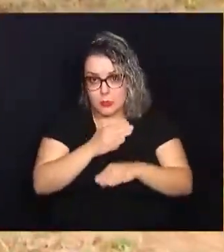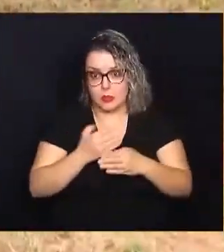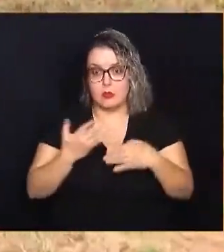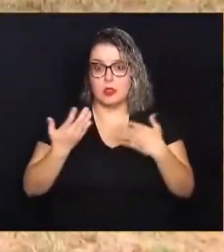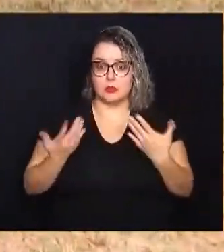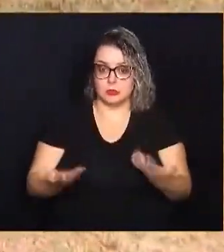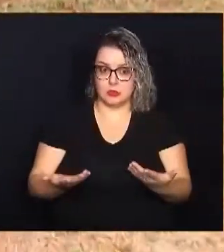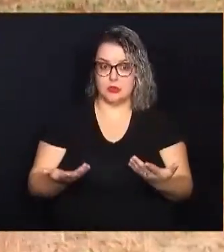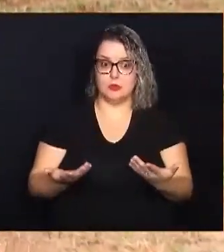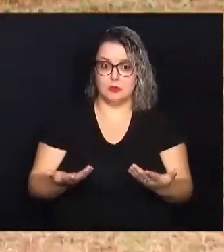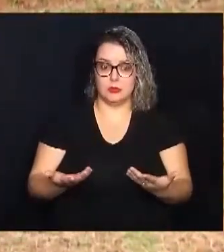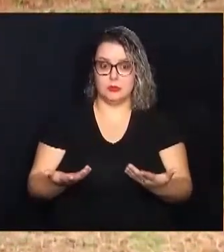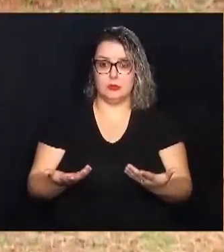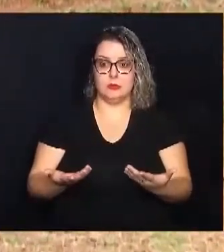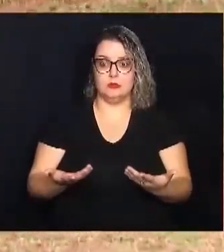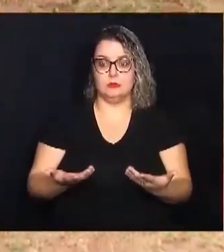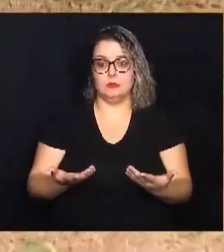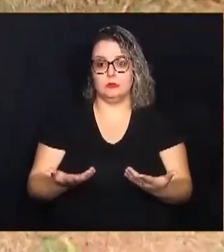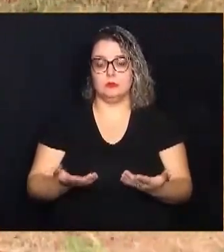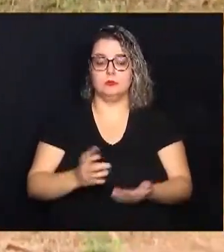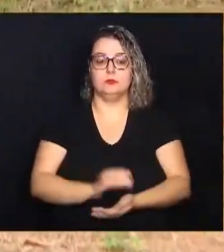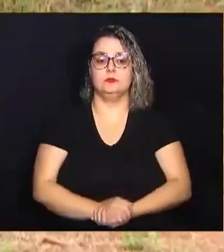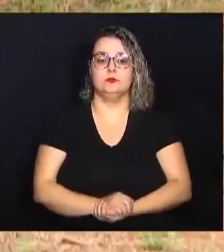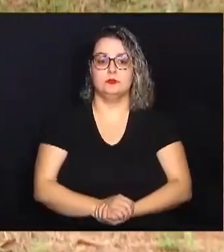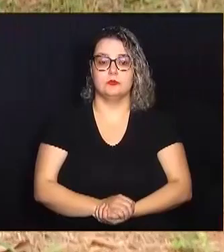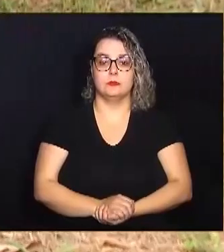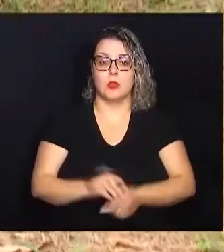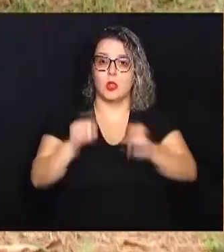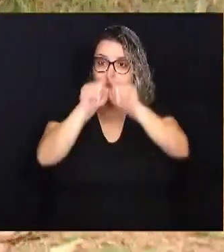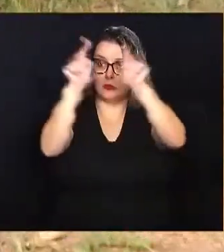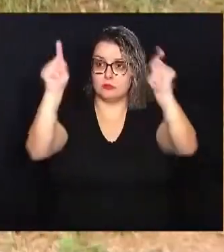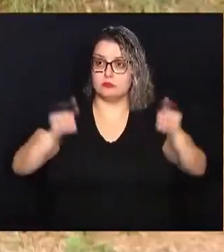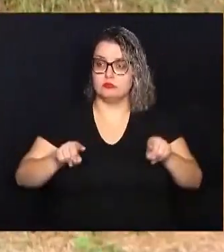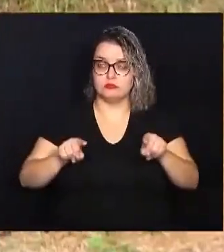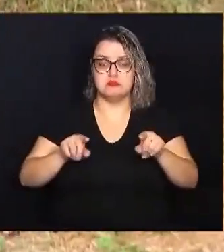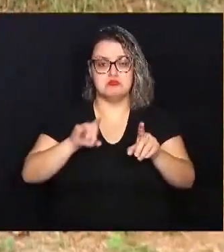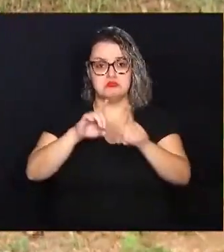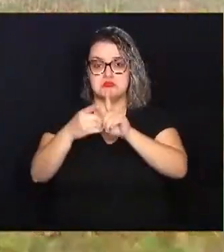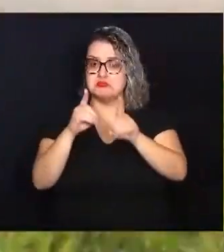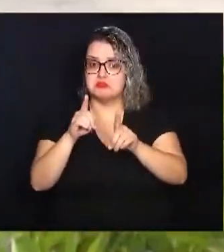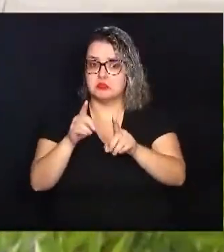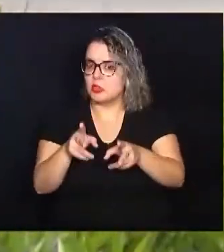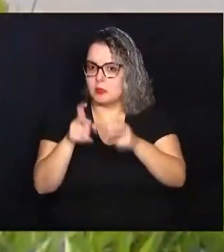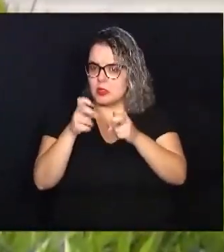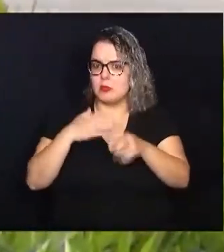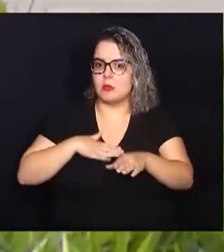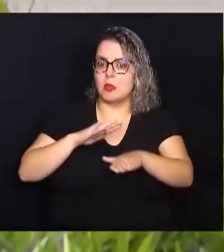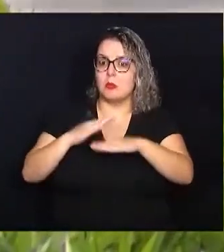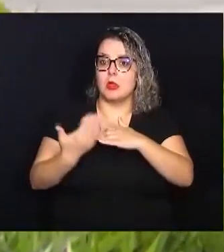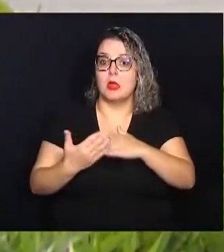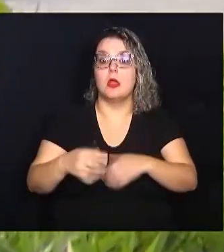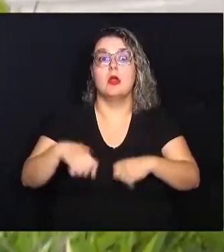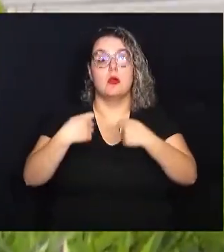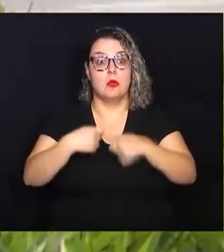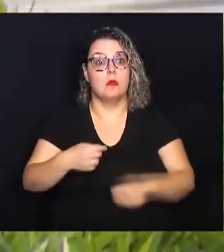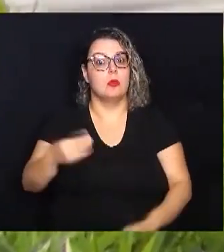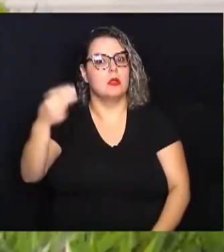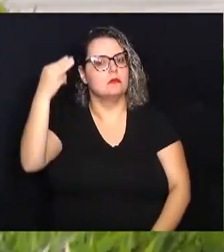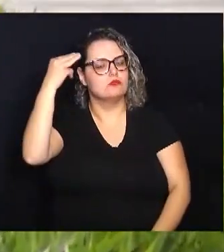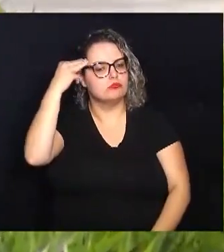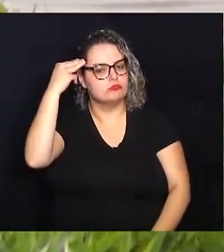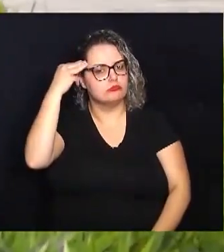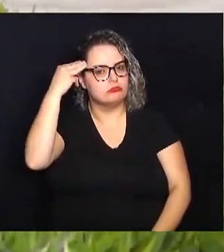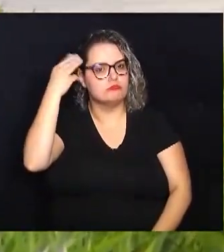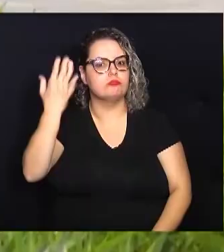Então, ainda que eu olhe no painel e não identifique o meu bairro, eu preciso ter isso na minha consciência,